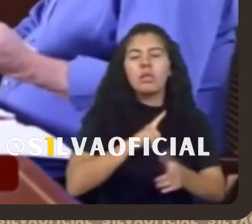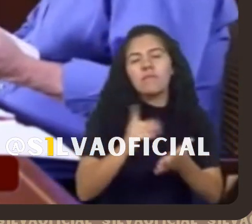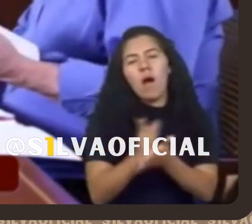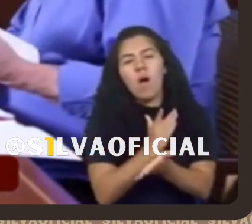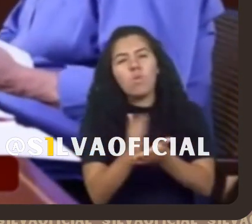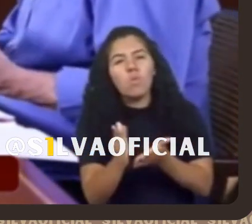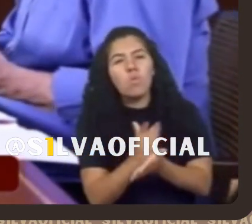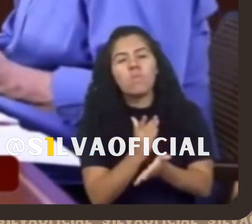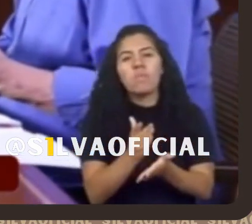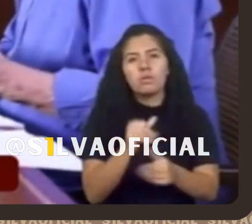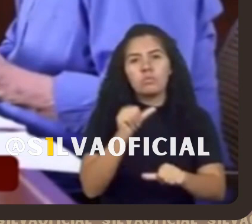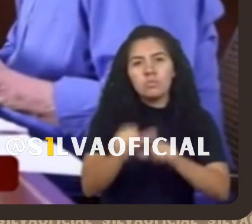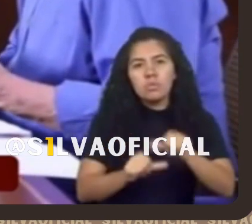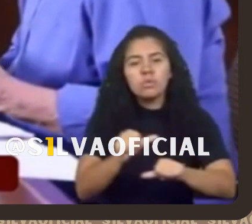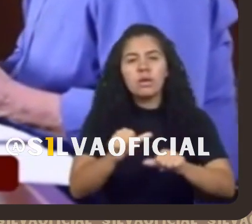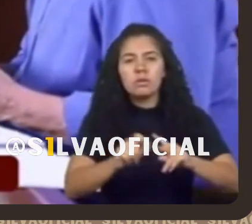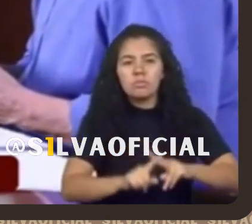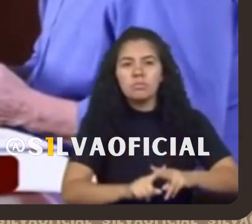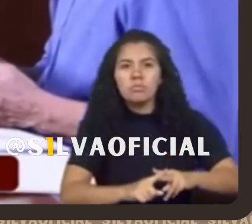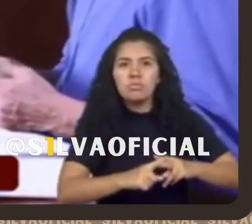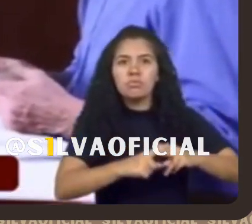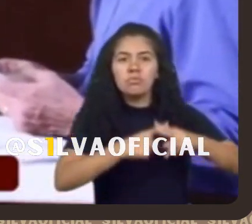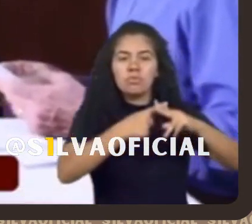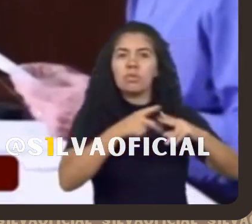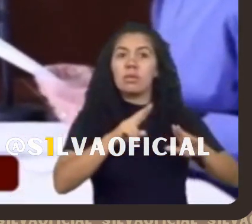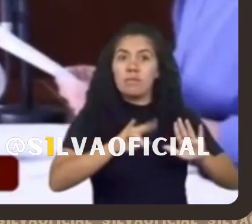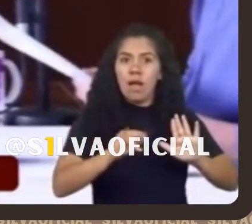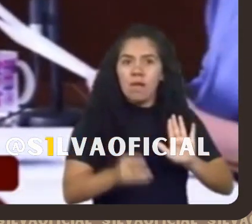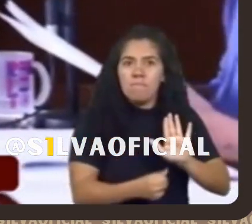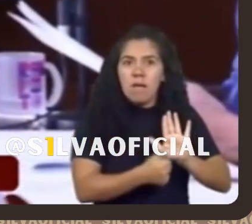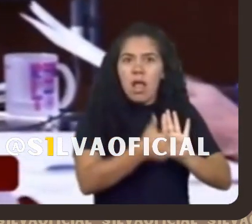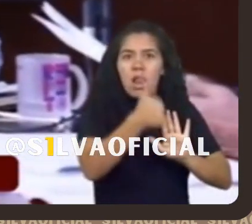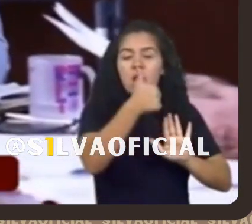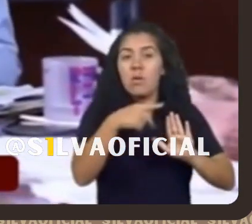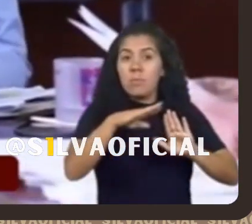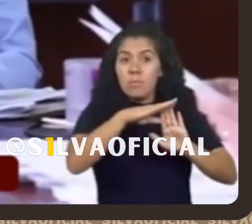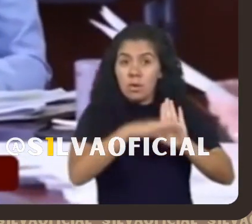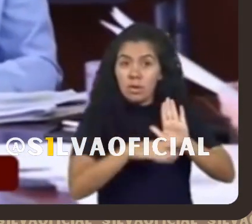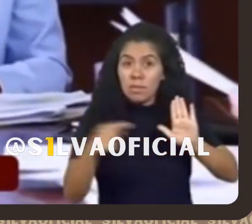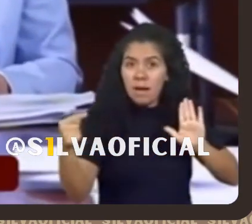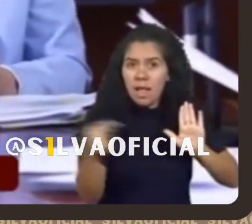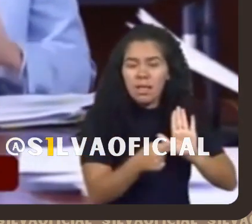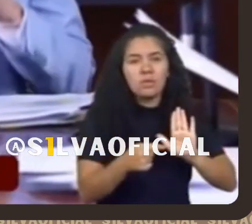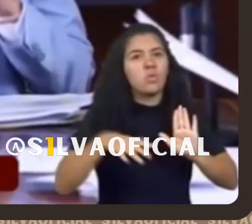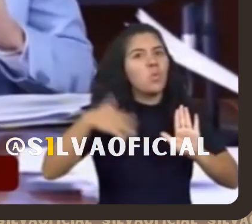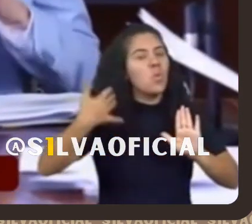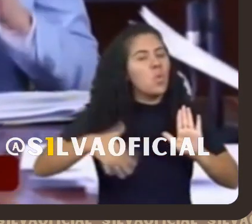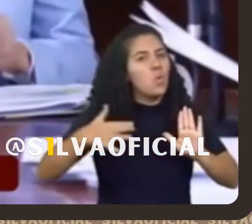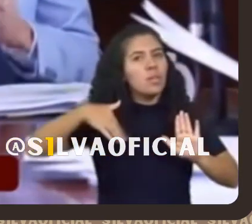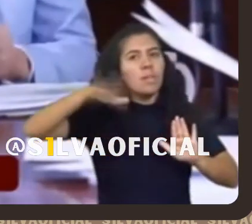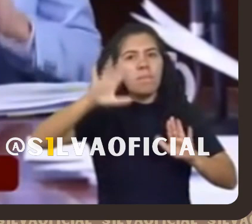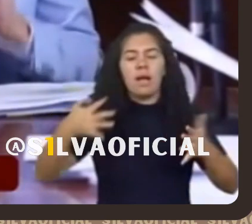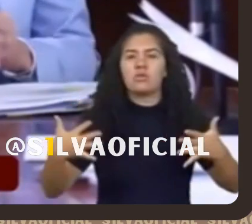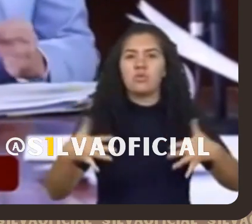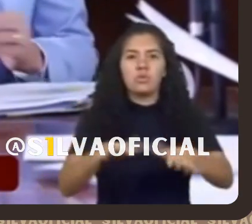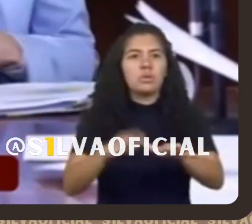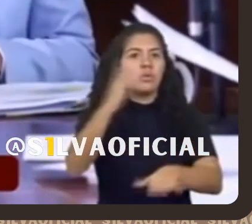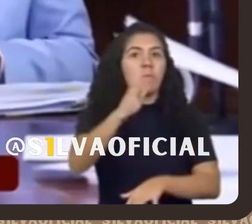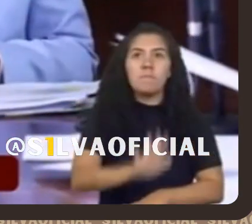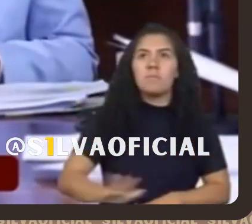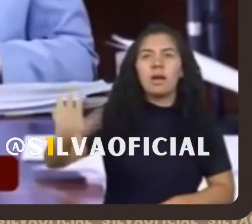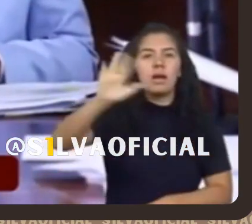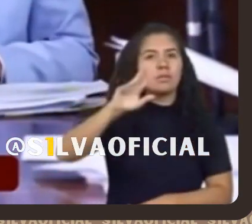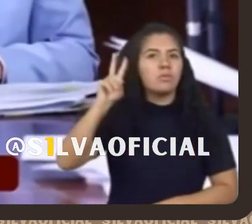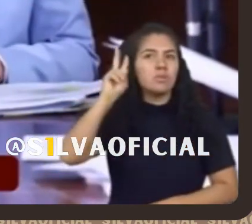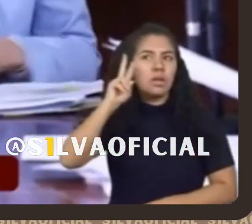aperfeiçoar E solidificar porque foi o maior programa de inclusão do ensino superior do Brasil da história do Brasil foi o programa da